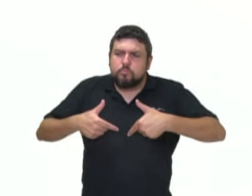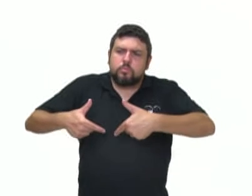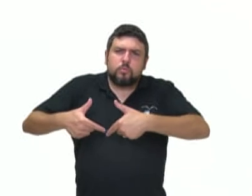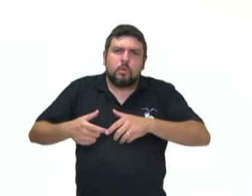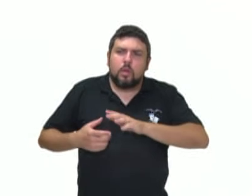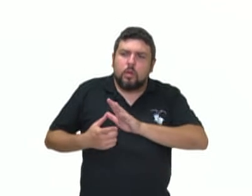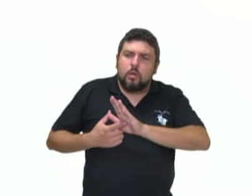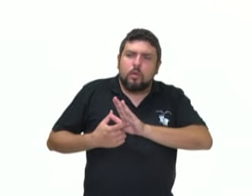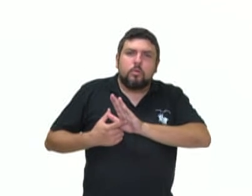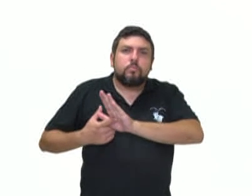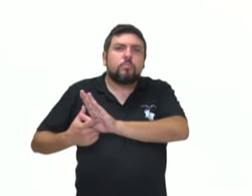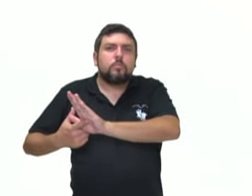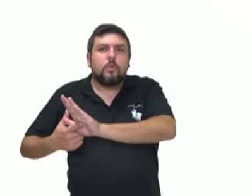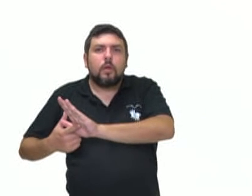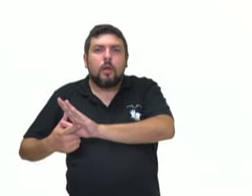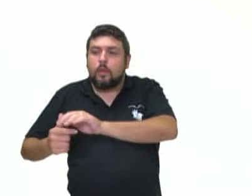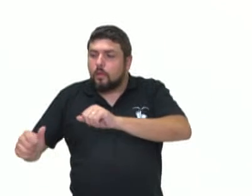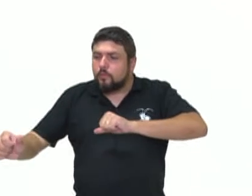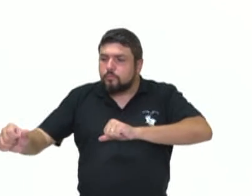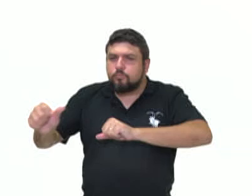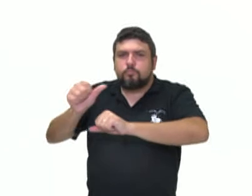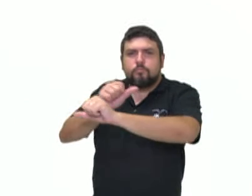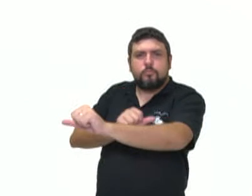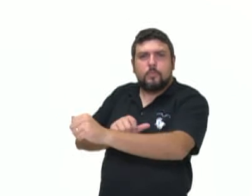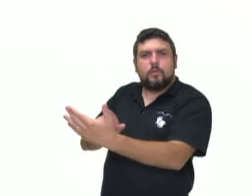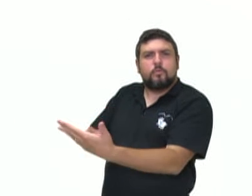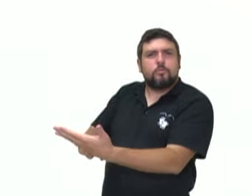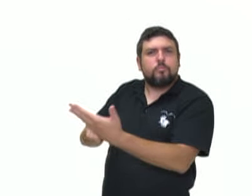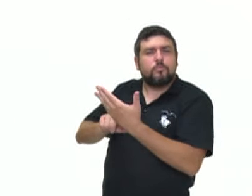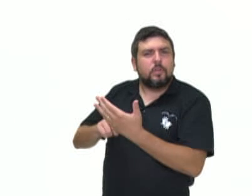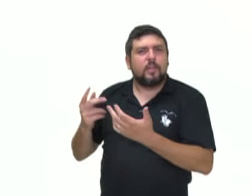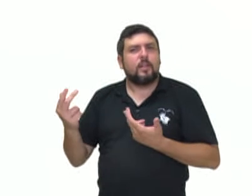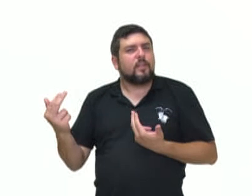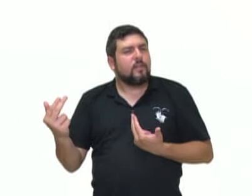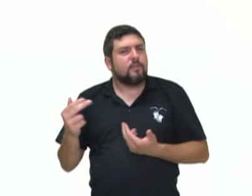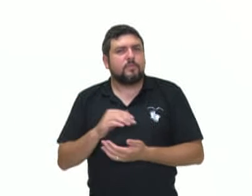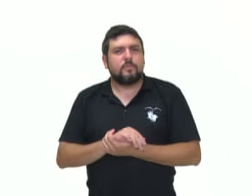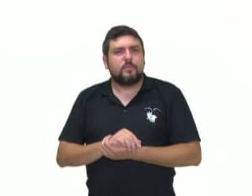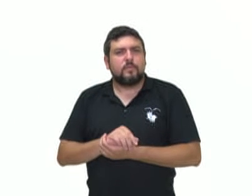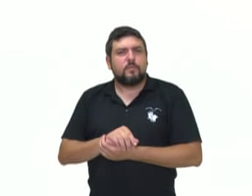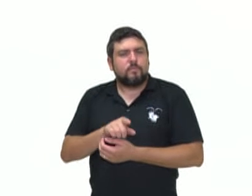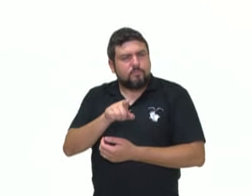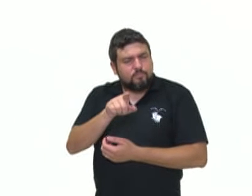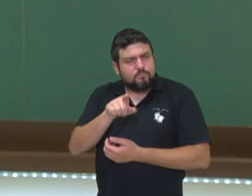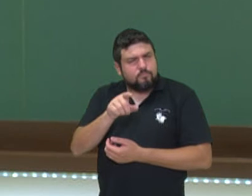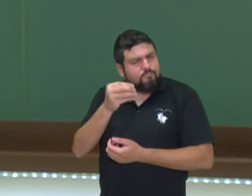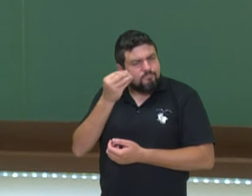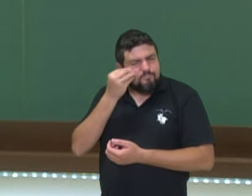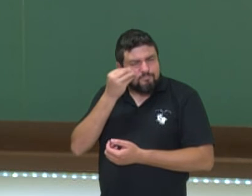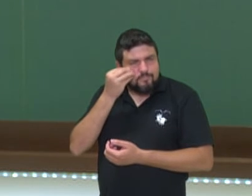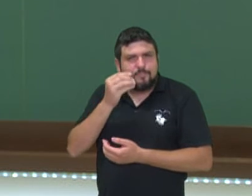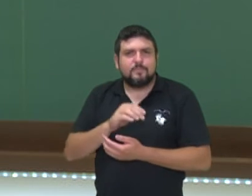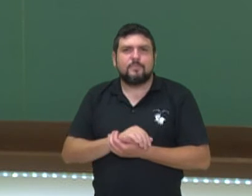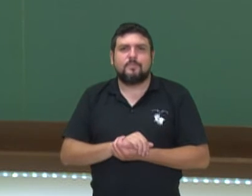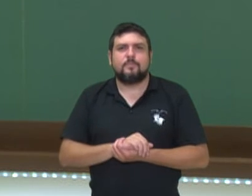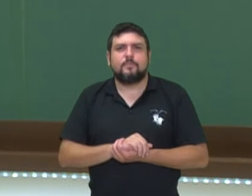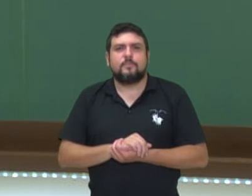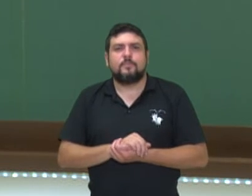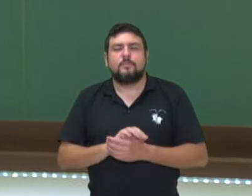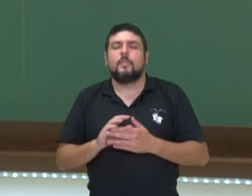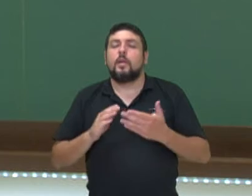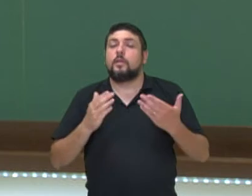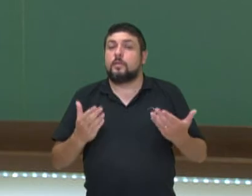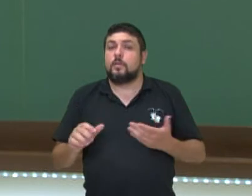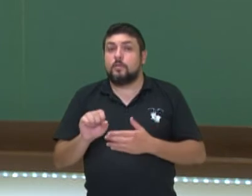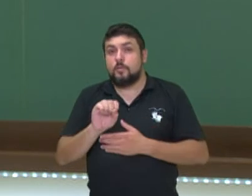nos retribuir na mesma medida. Que tal fazer essa experiência? Então, quando nós tratamos todo